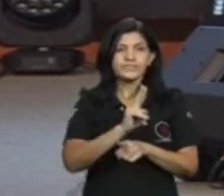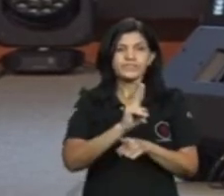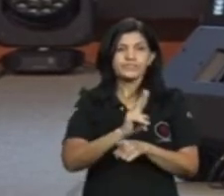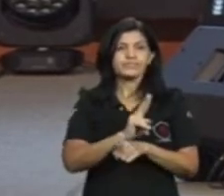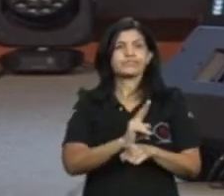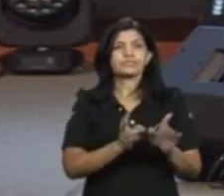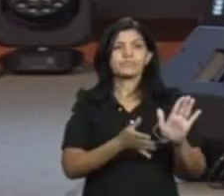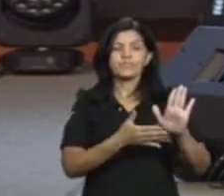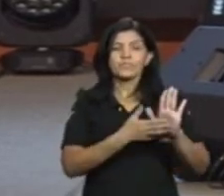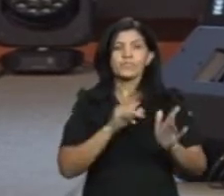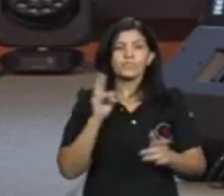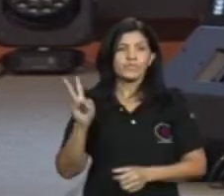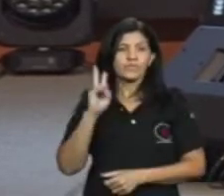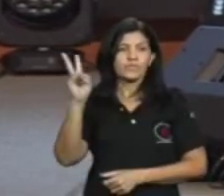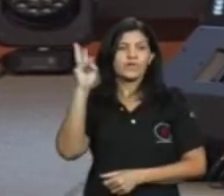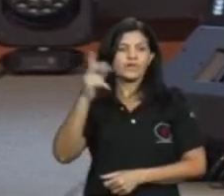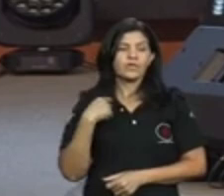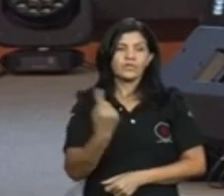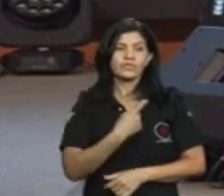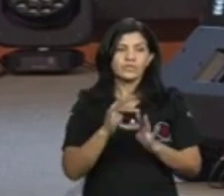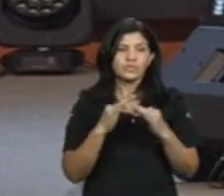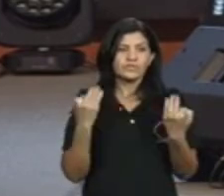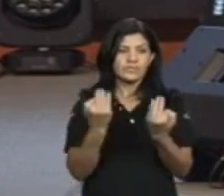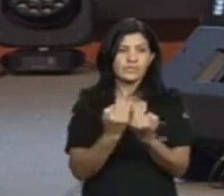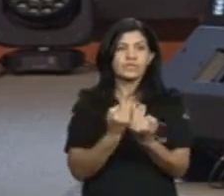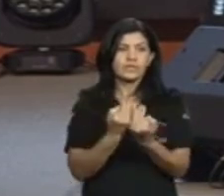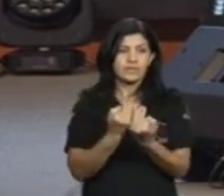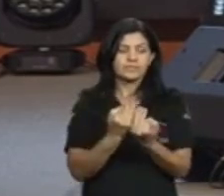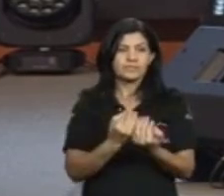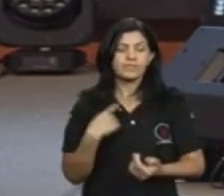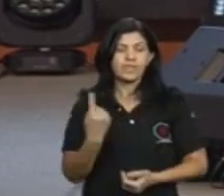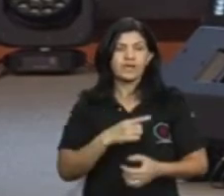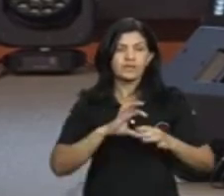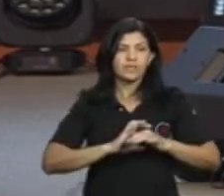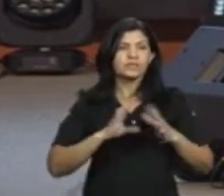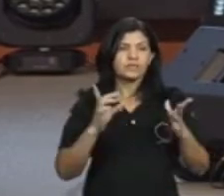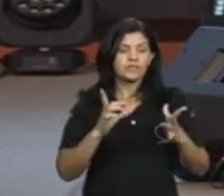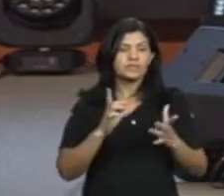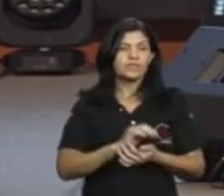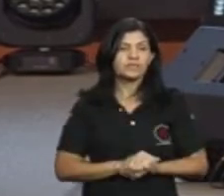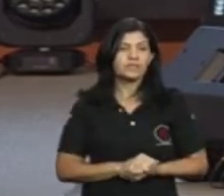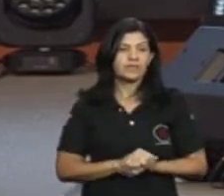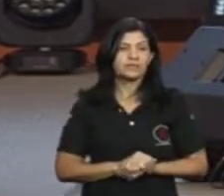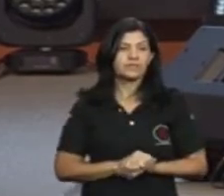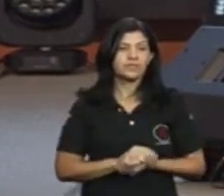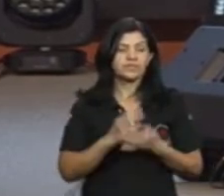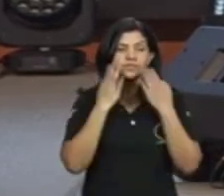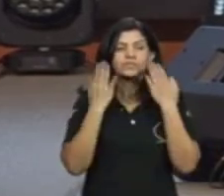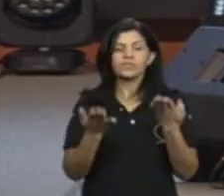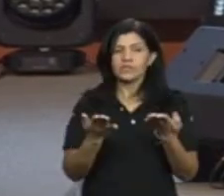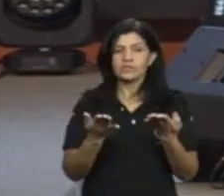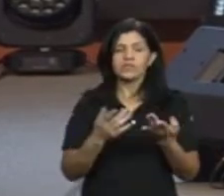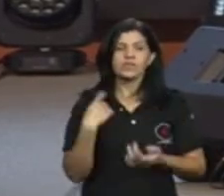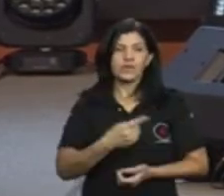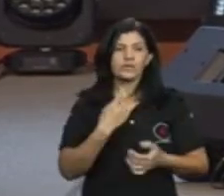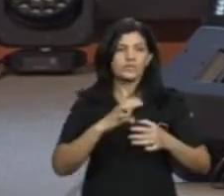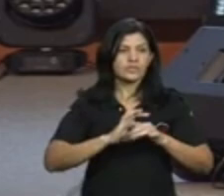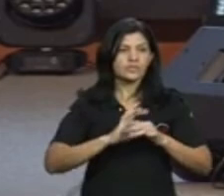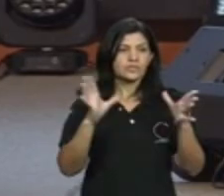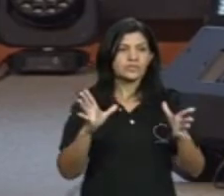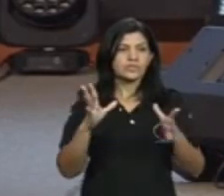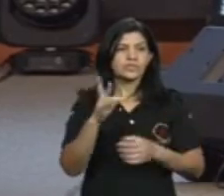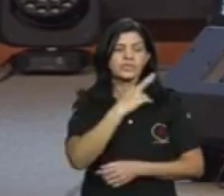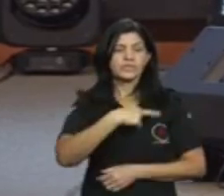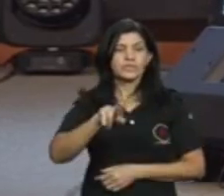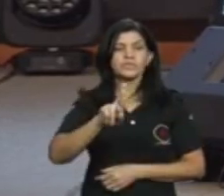Os valores da nossa família, a nossa liberdade de expressão, a nossa liberdade